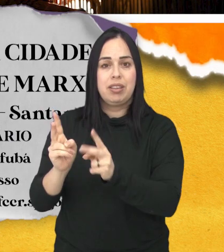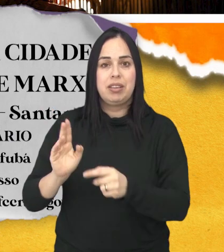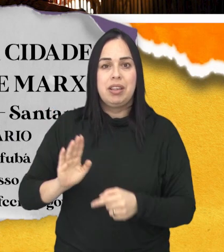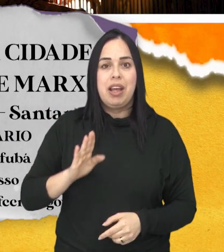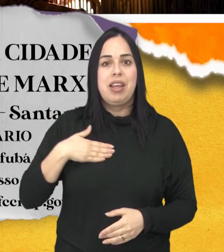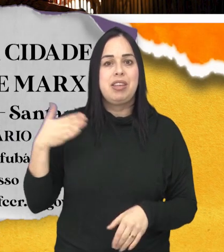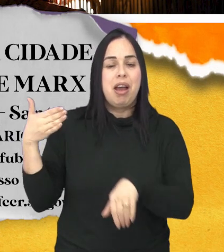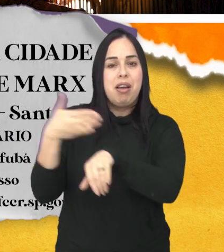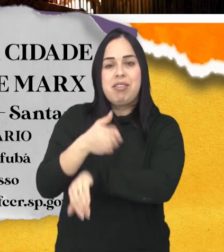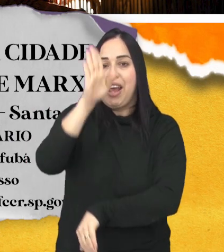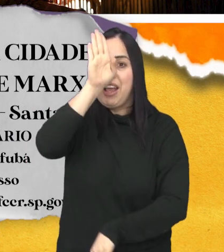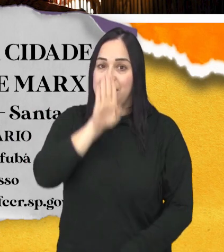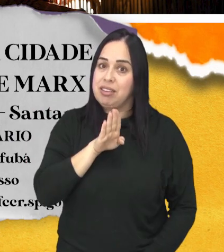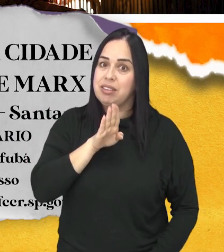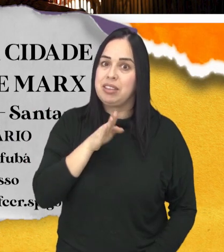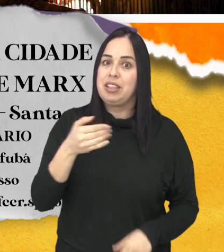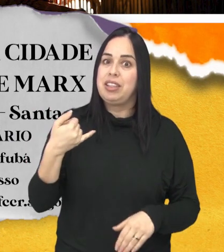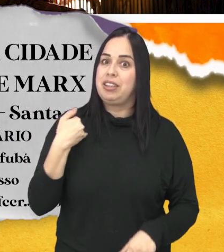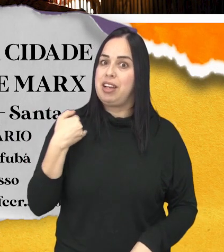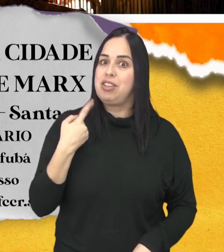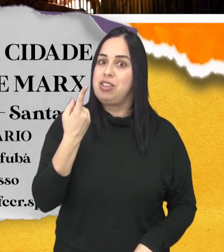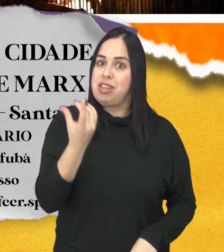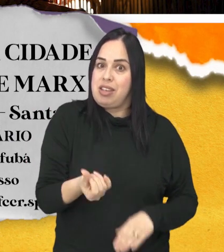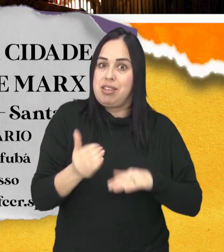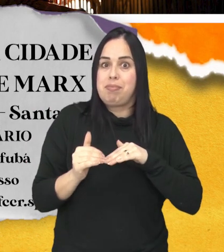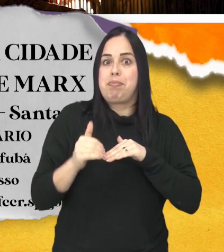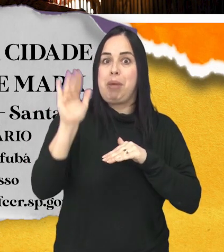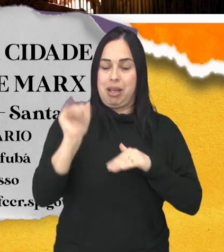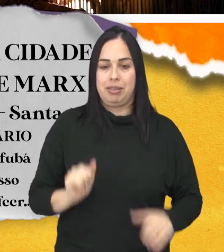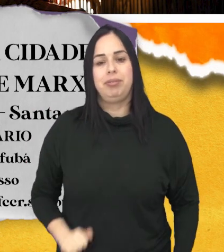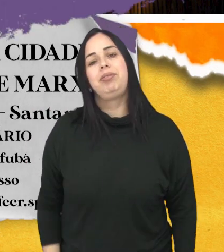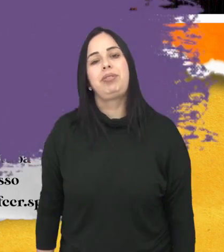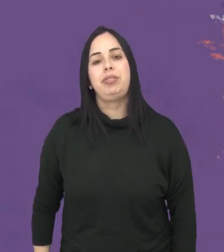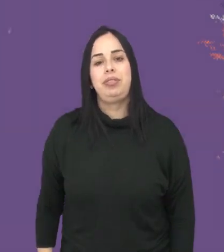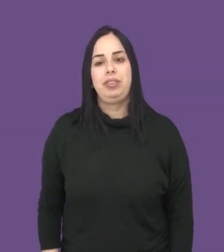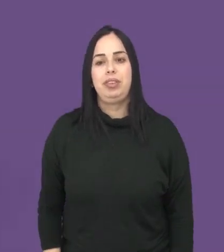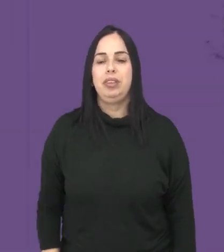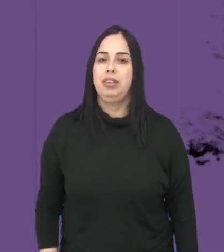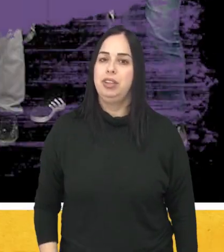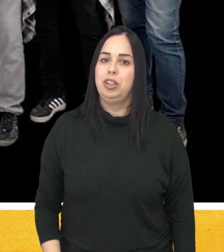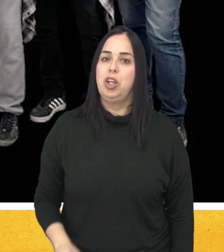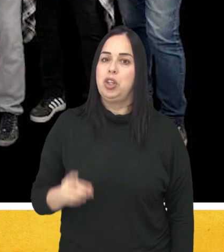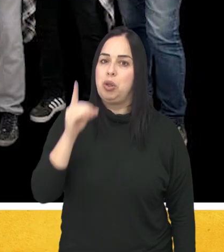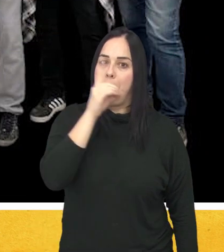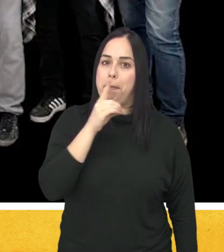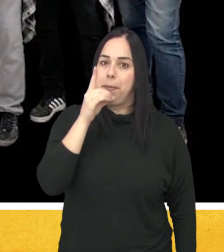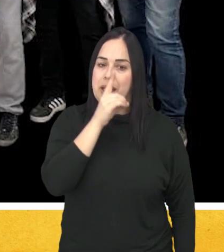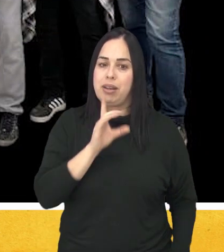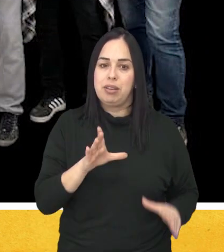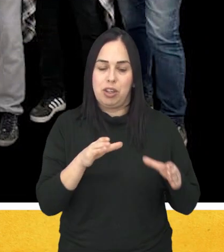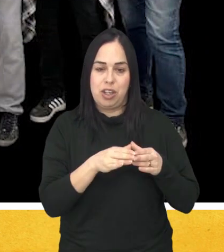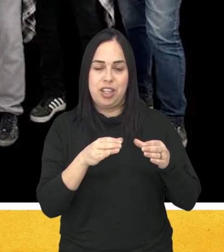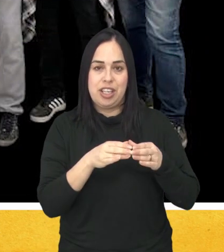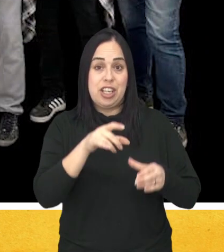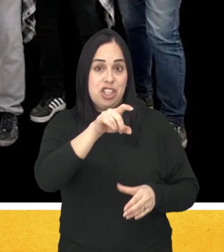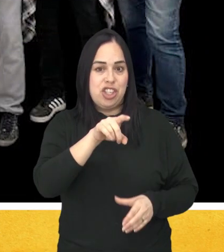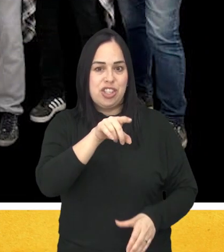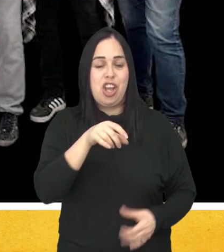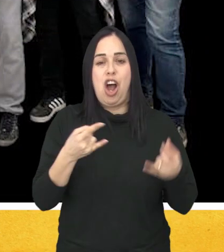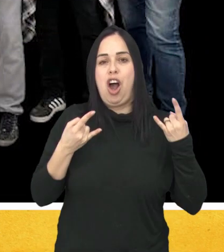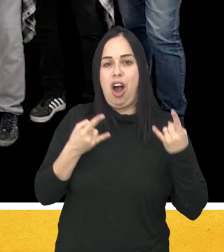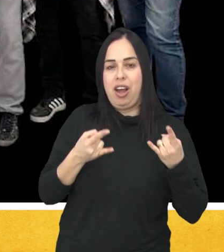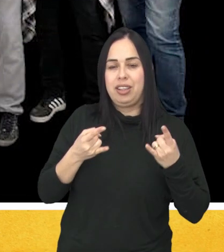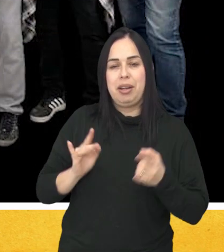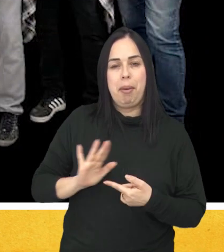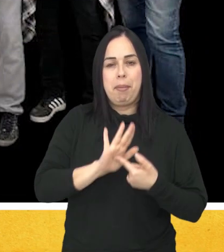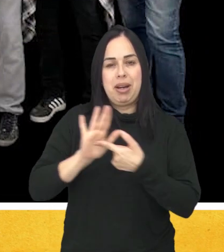A apresentação é gratuita e recomendada para maiores de 16 anos. E no domingo, a banda X-Rock